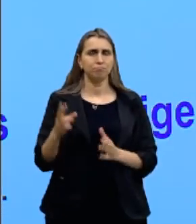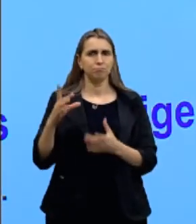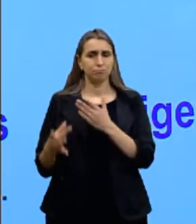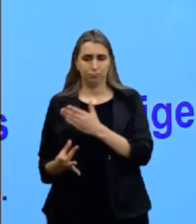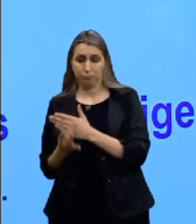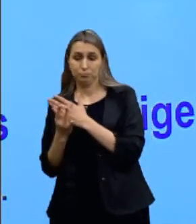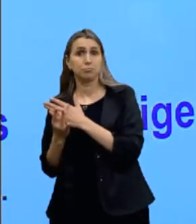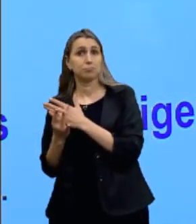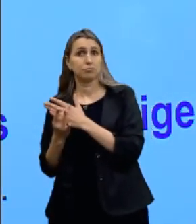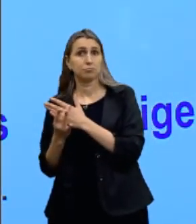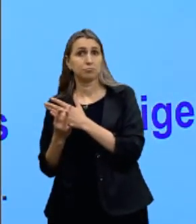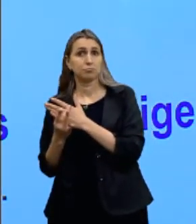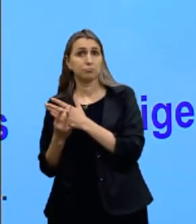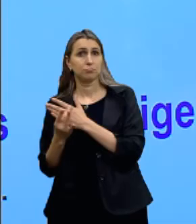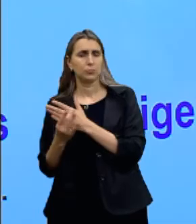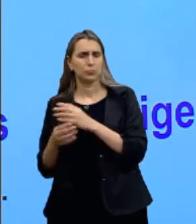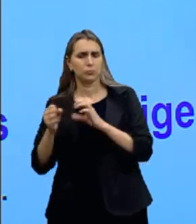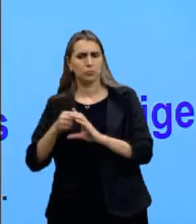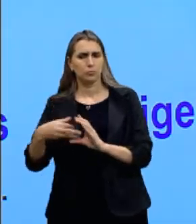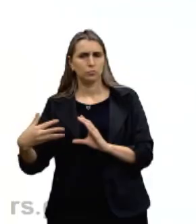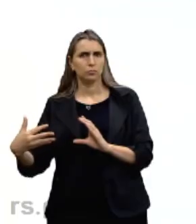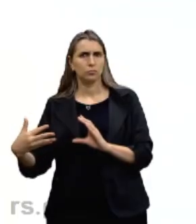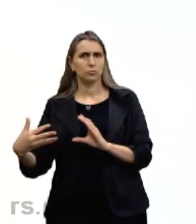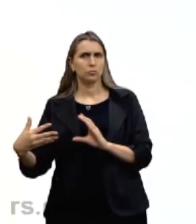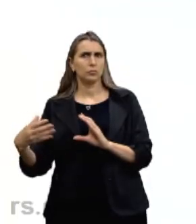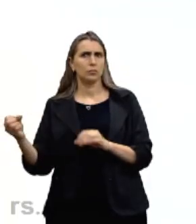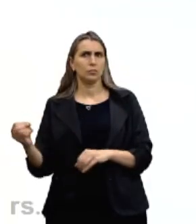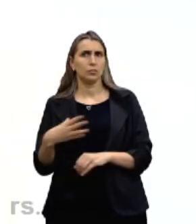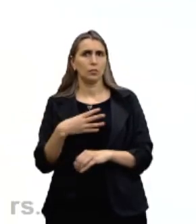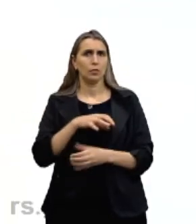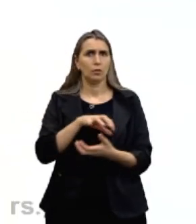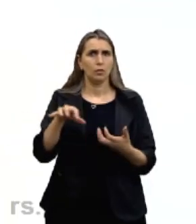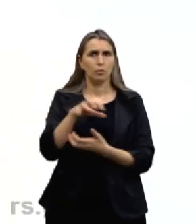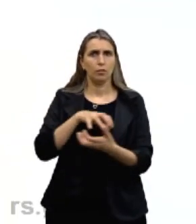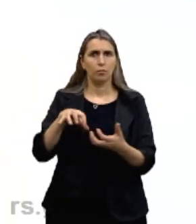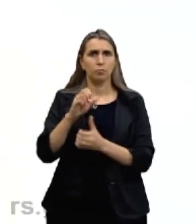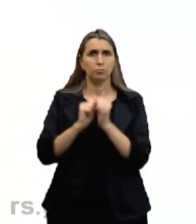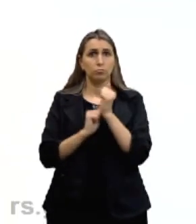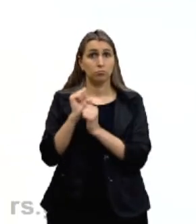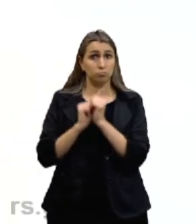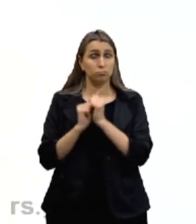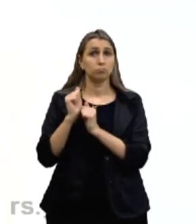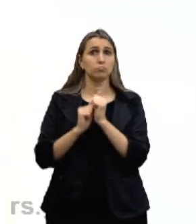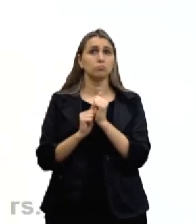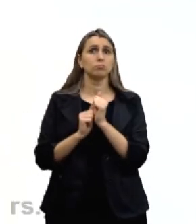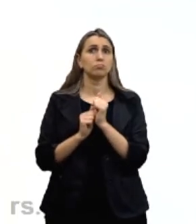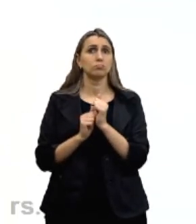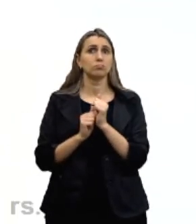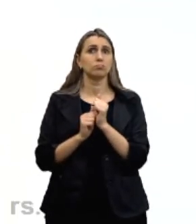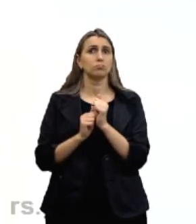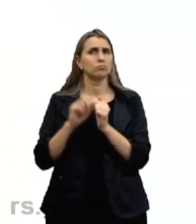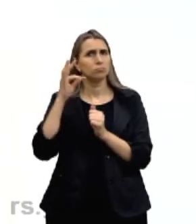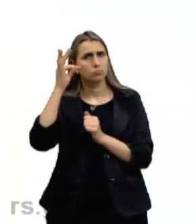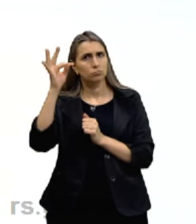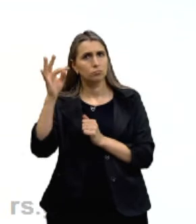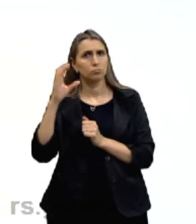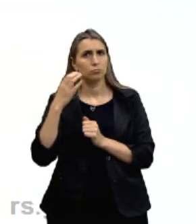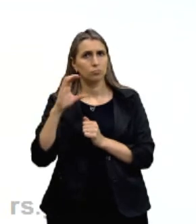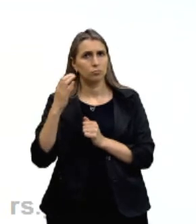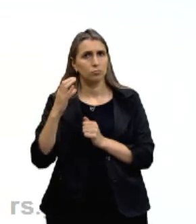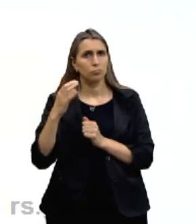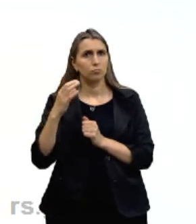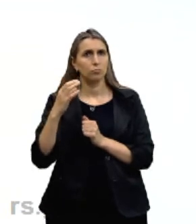Então cara a gente vai ter aqui como característica uma nova Revolução Industrial né as teorias científicas